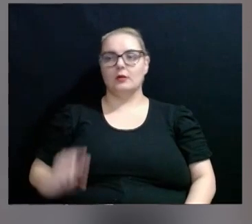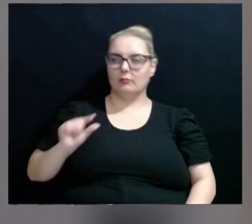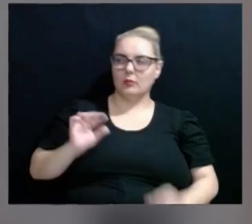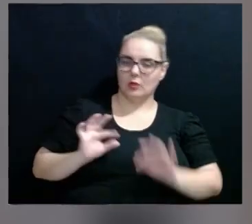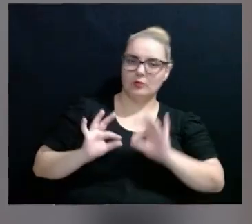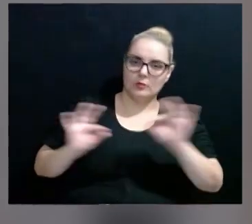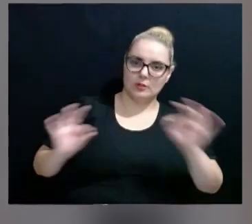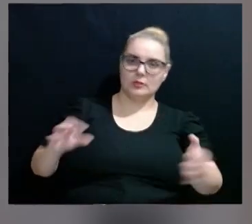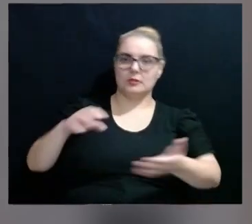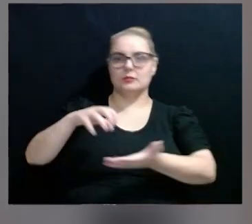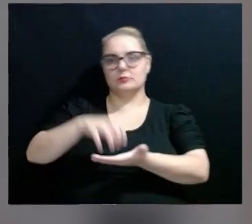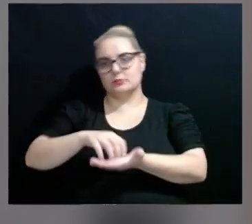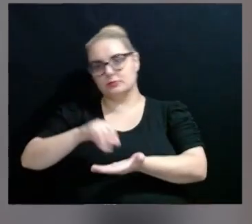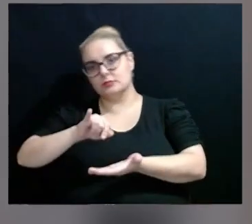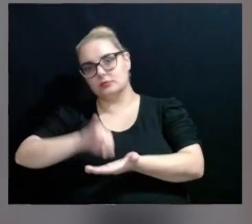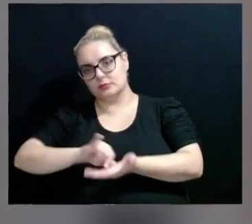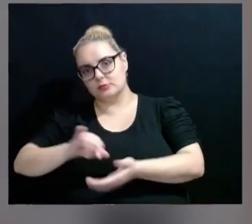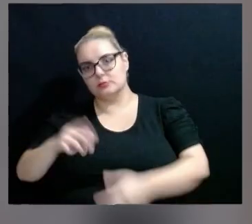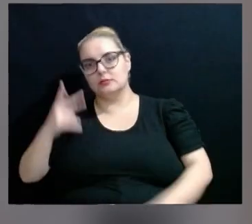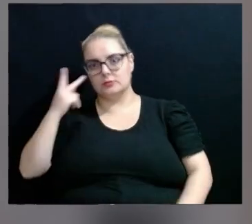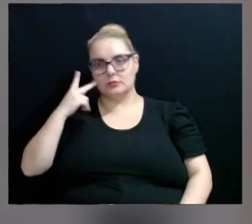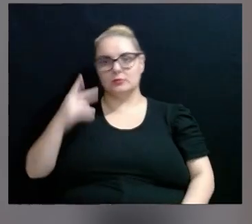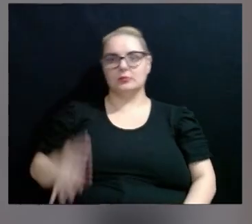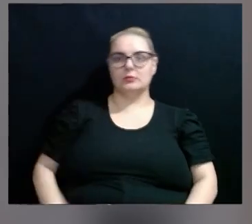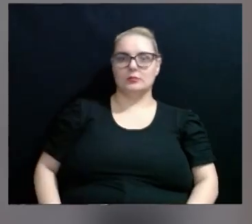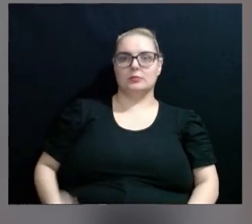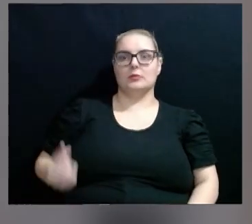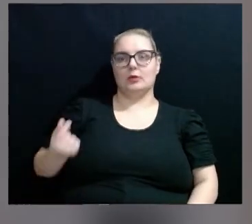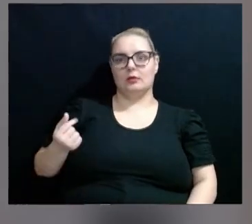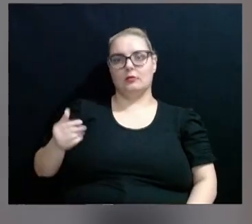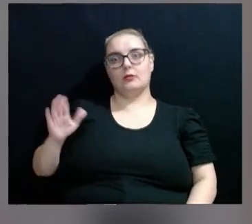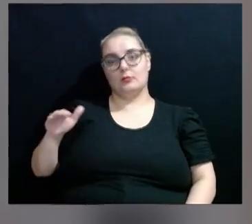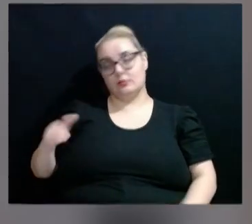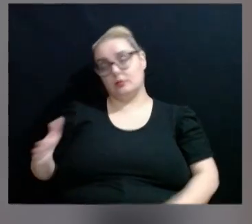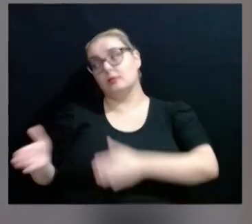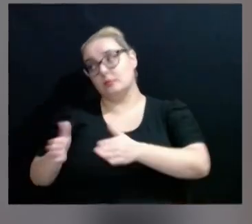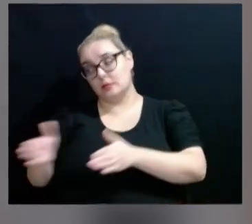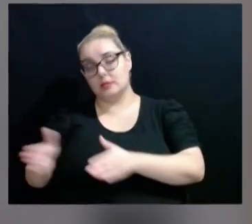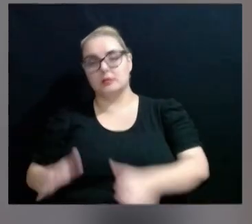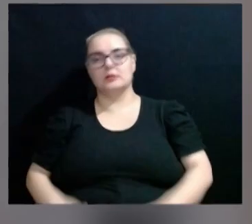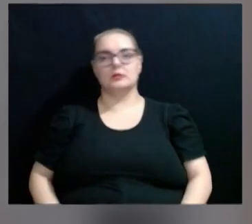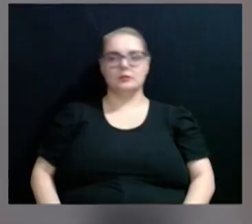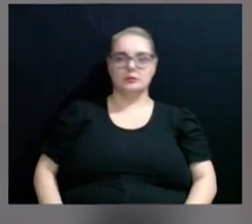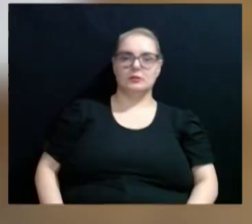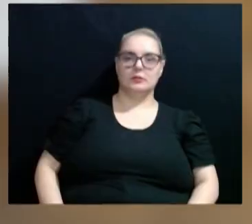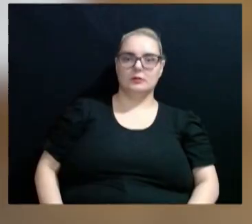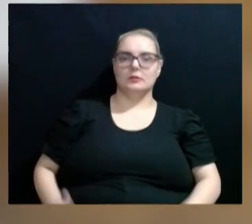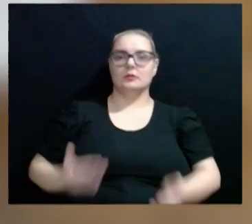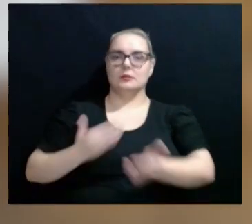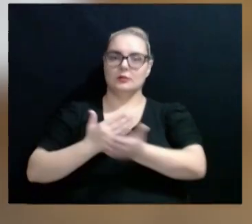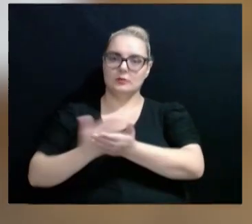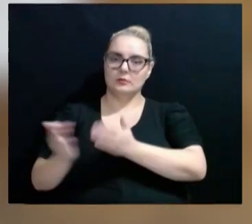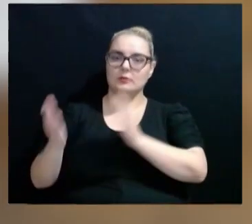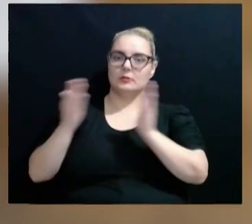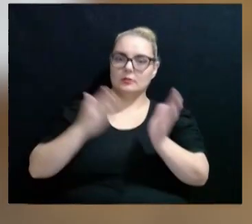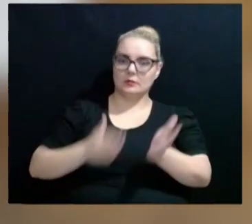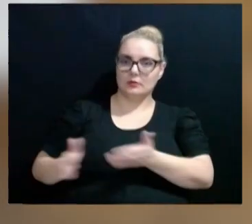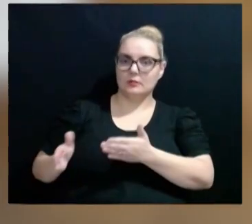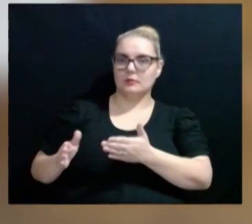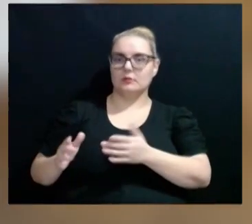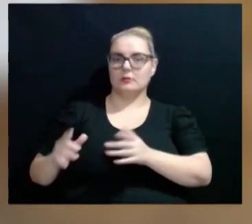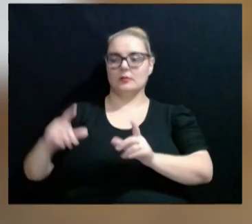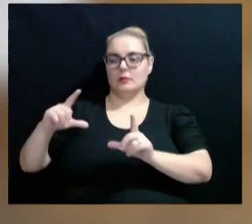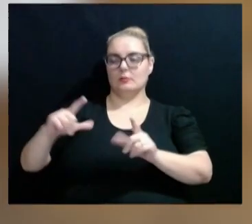um pouquinho afastado do centro de São Paulo, e que aí teria um valor um pouco mais acessível, e comecei a